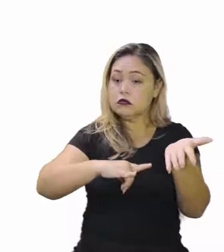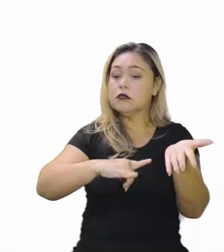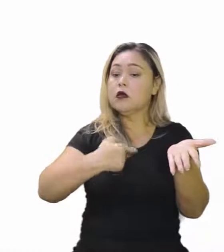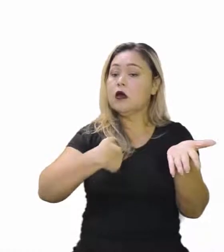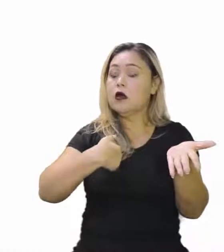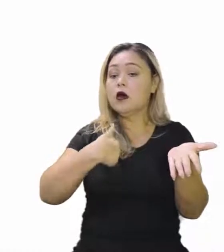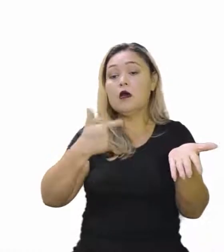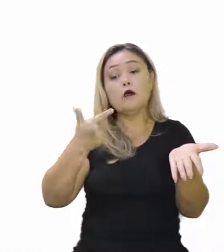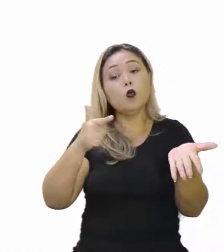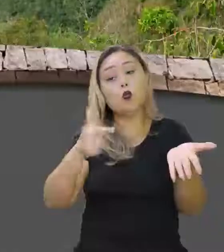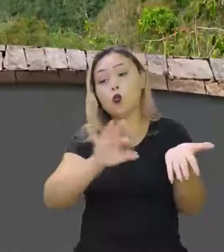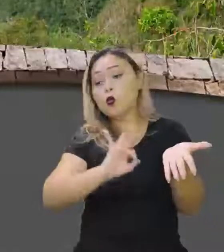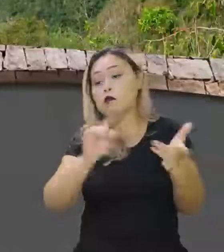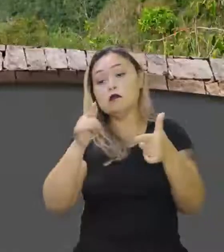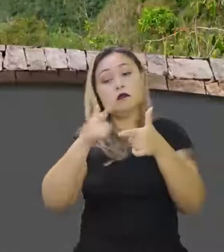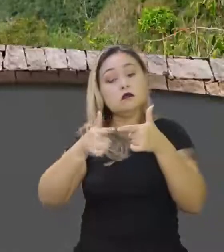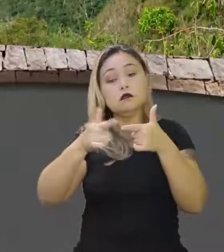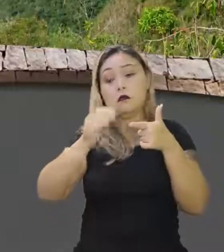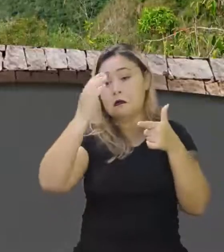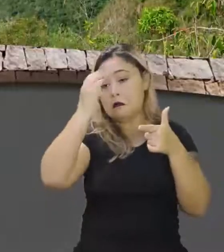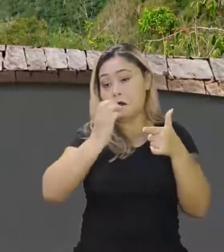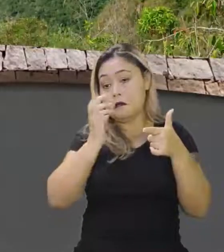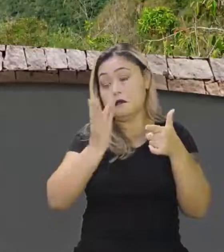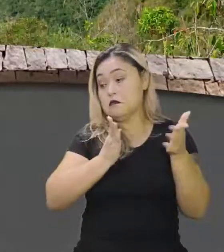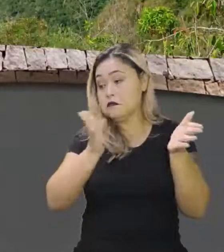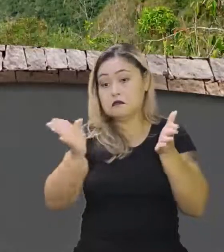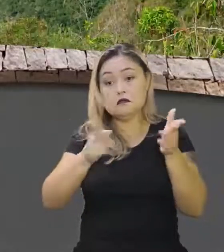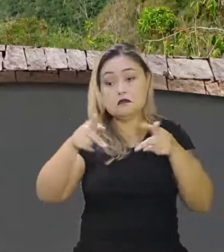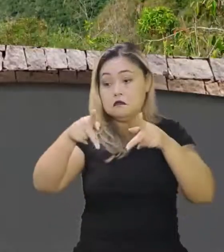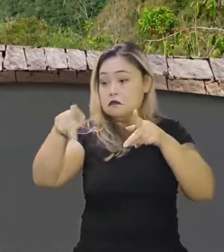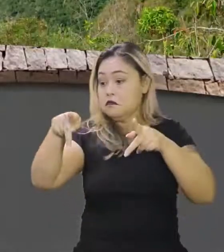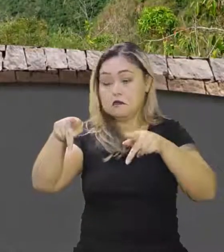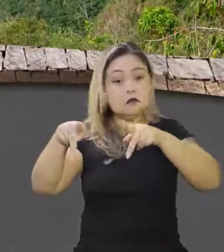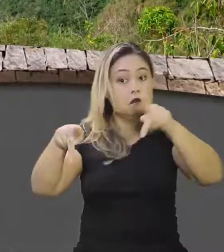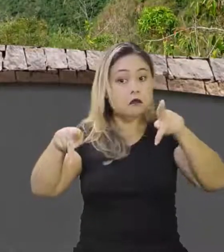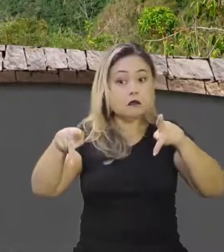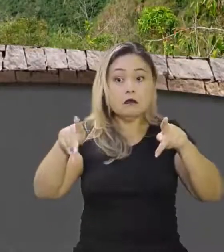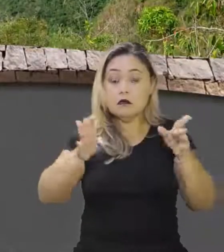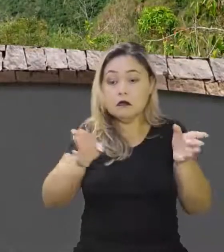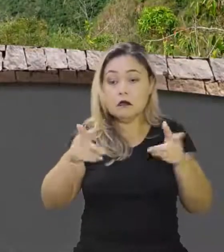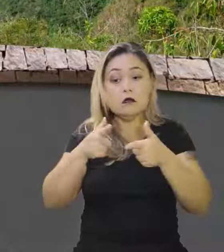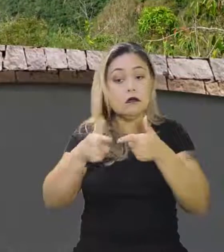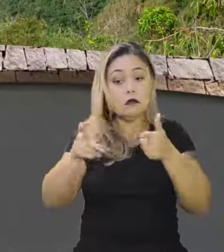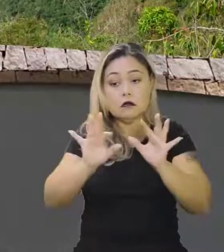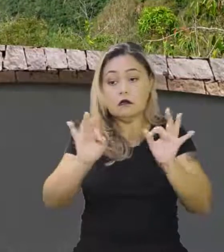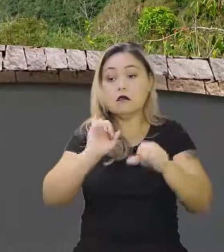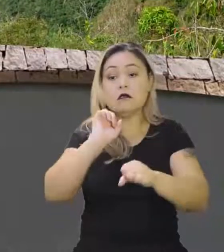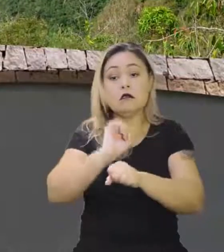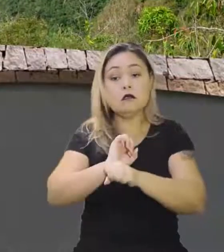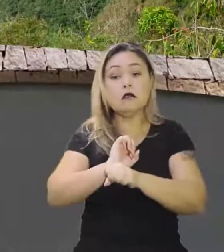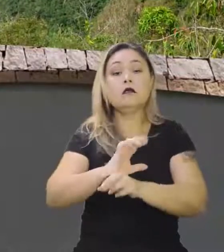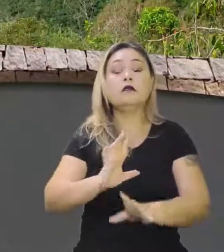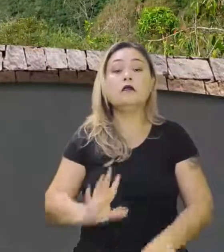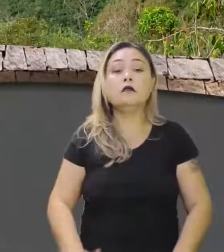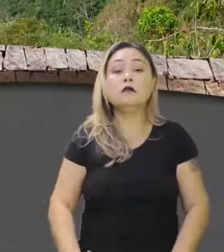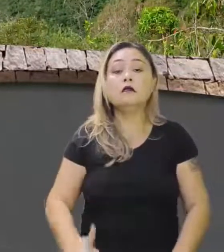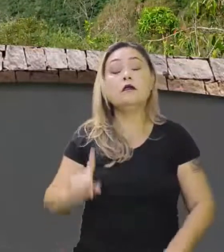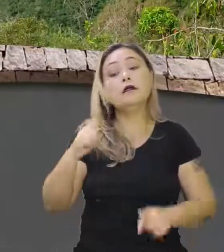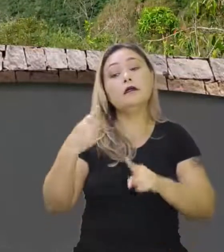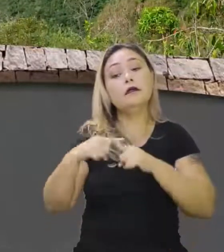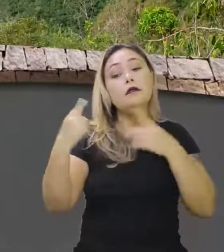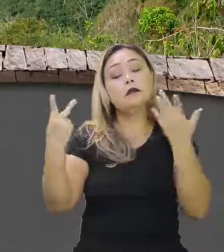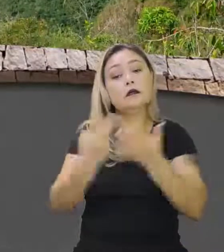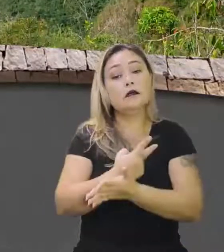tipo de problema mais sério entre as duas nações. Ok? E outra. Por que isso